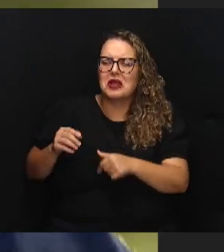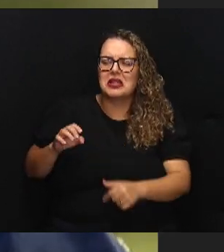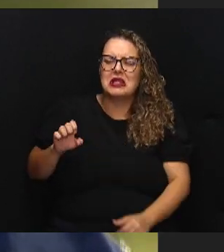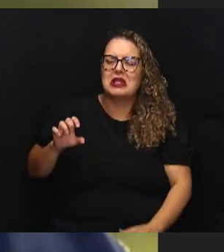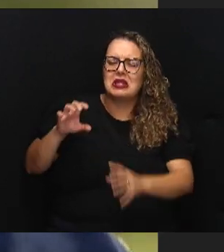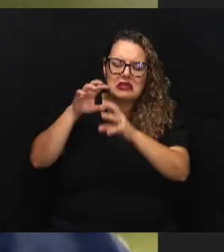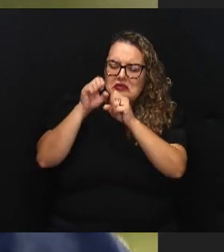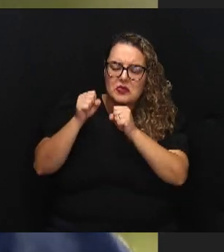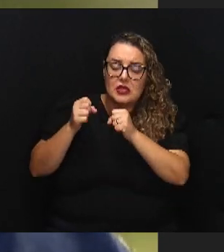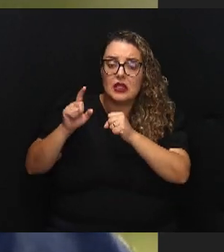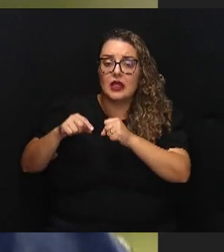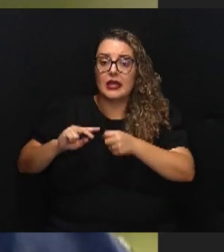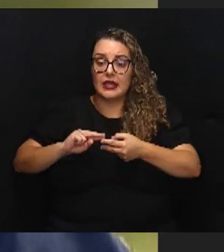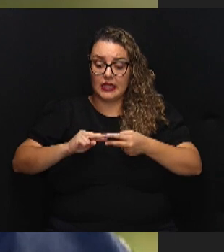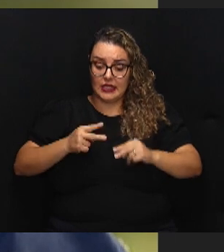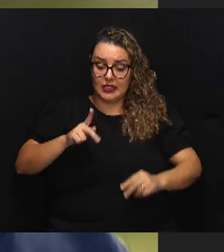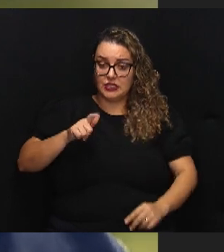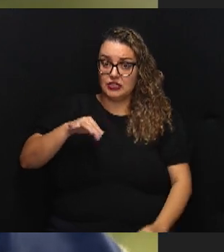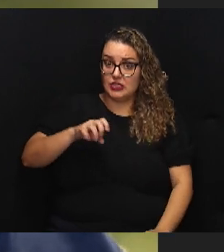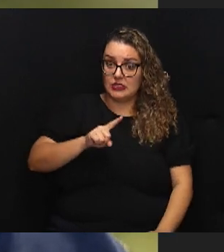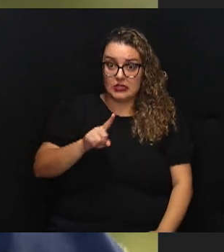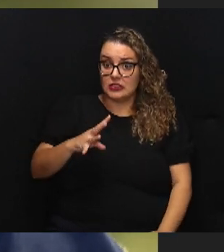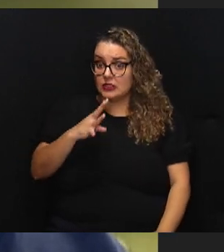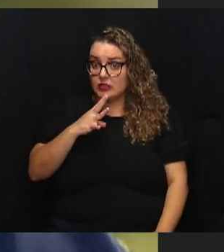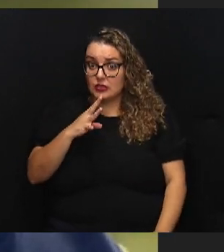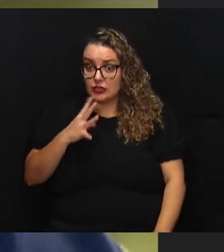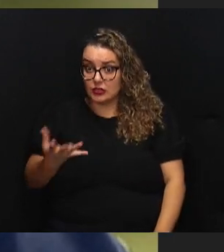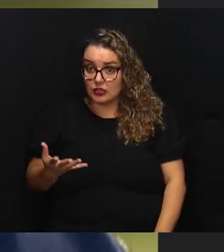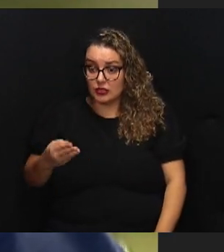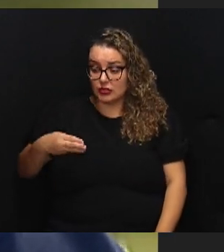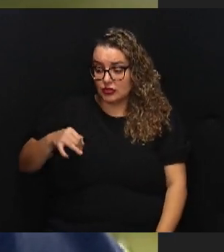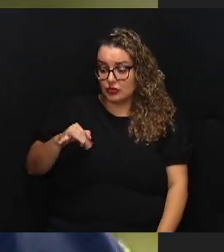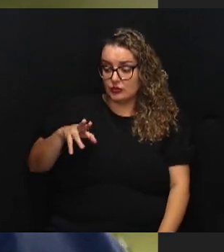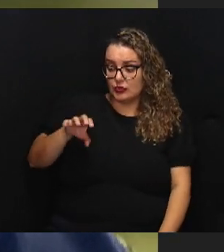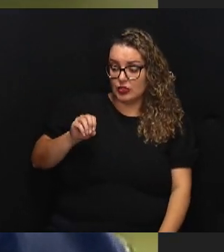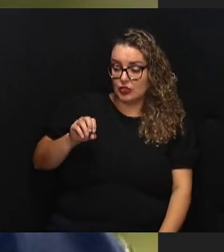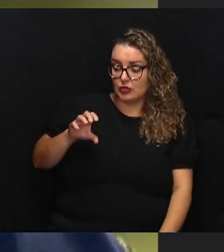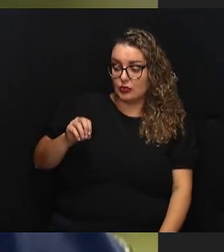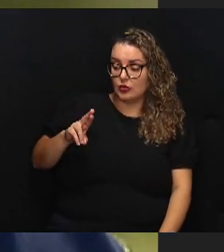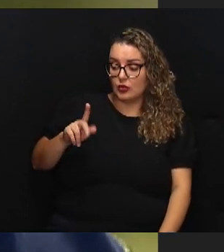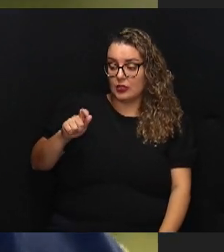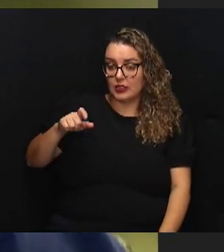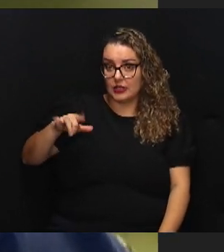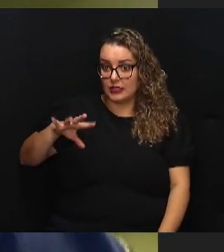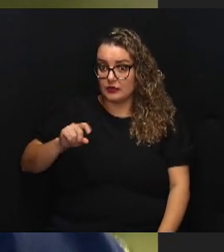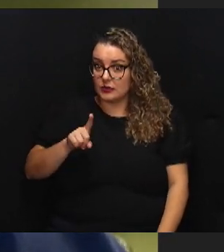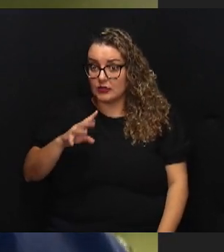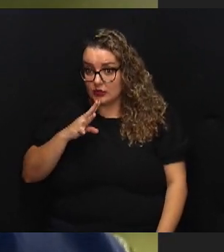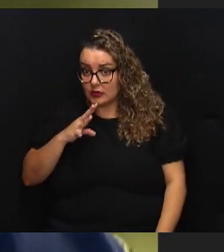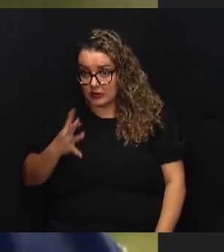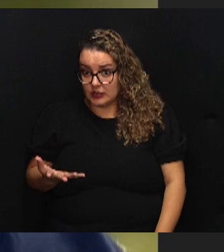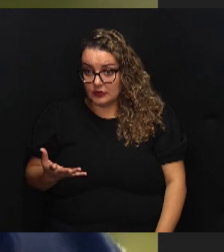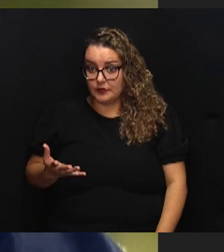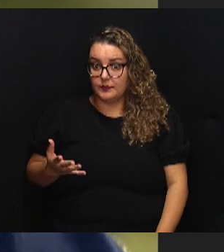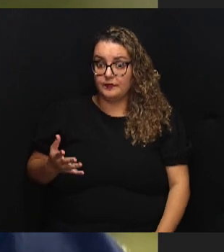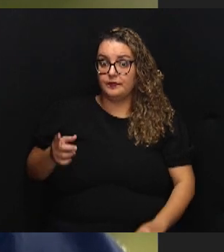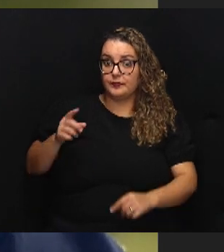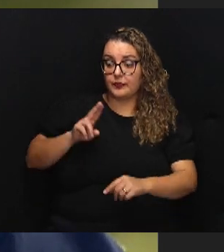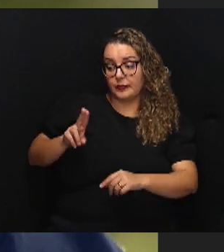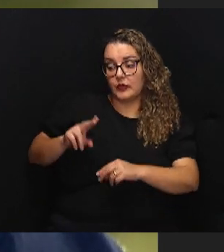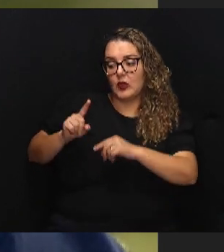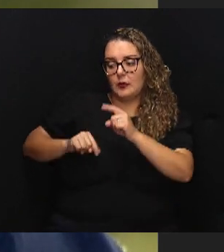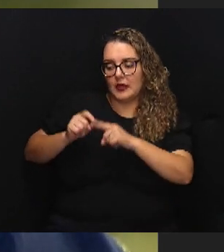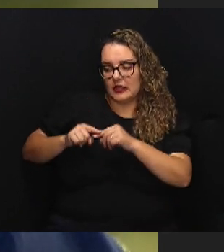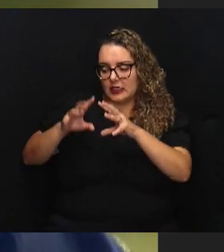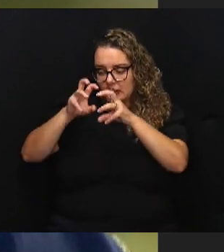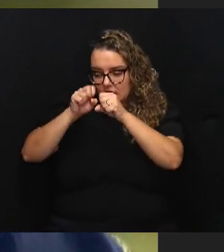São genes desconhecidos de micro-organismos desconhecidos. Então, a gente chama isso de matéria escura